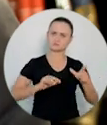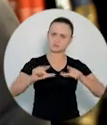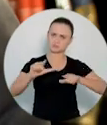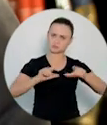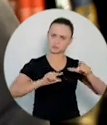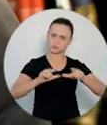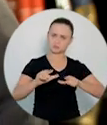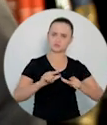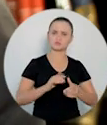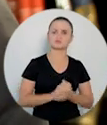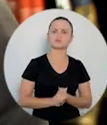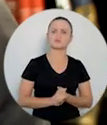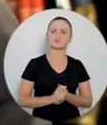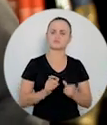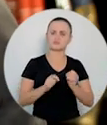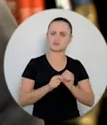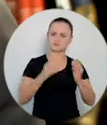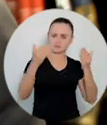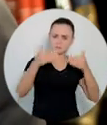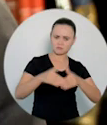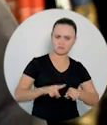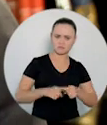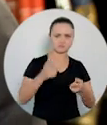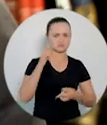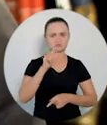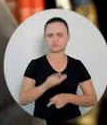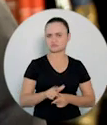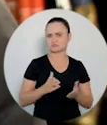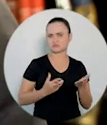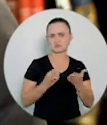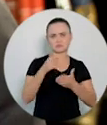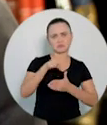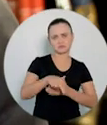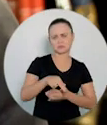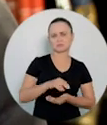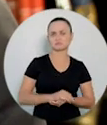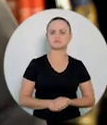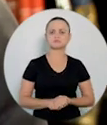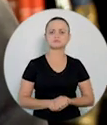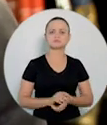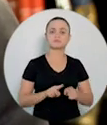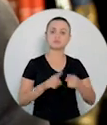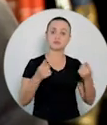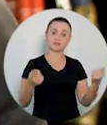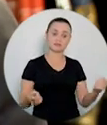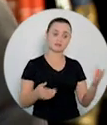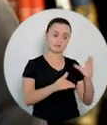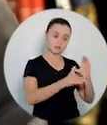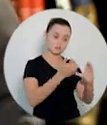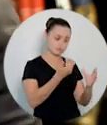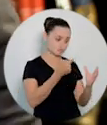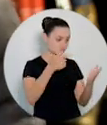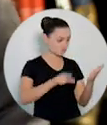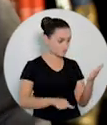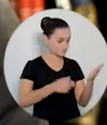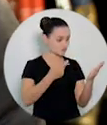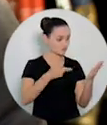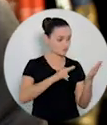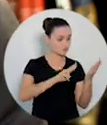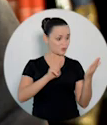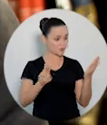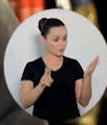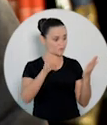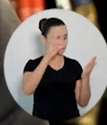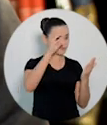seletivo, um grande amigo, e ele tinha reprovado no processo seletivo. Ele mandou só a foto da carta dizendo que ele não tinha passado. E ele mandou: Matheus, olha lá seu